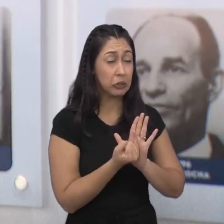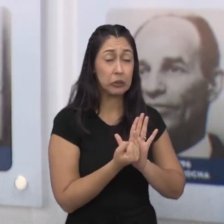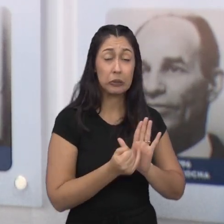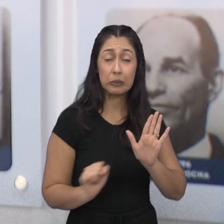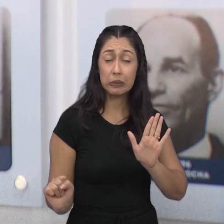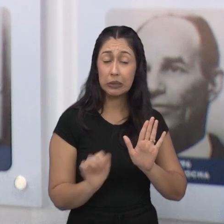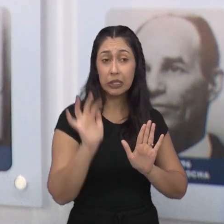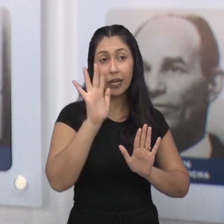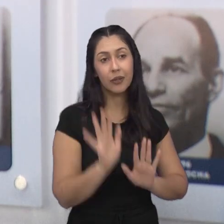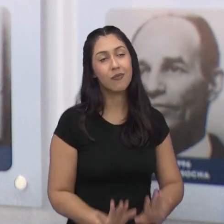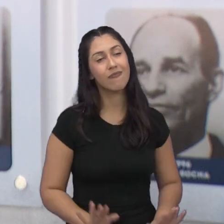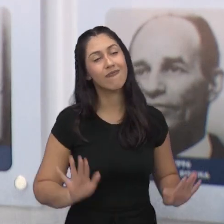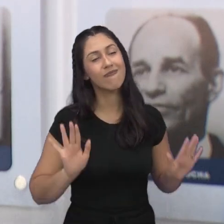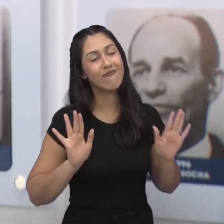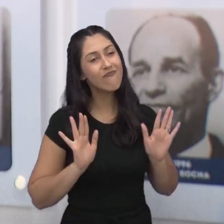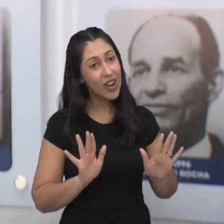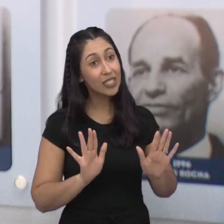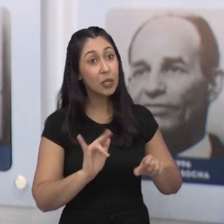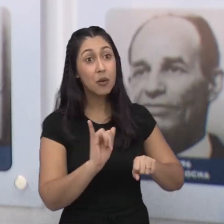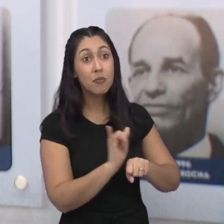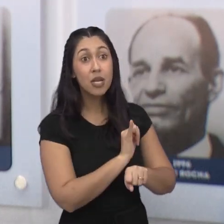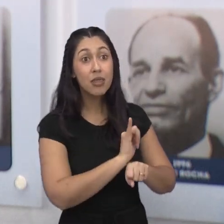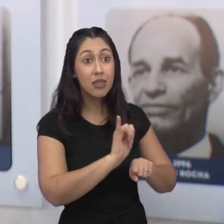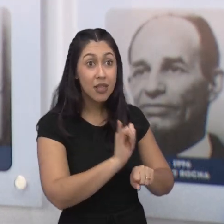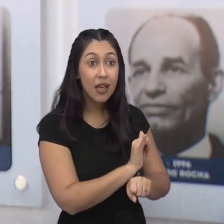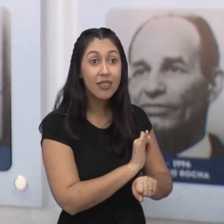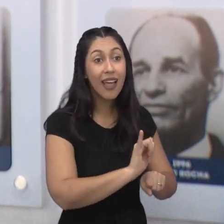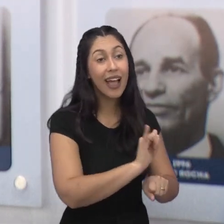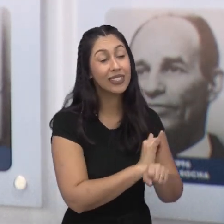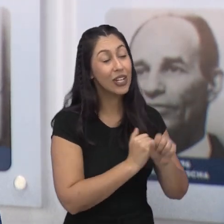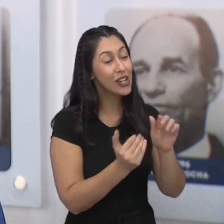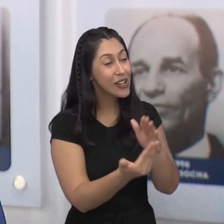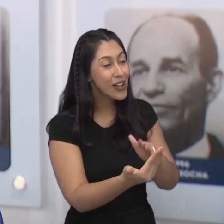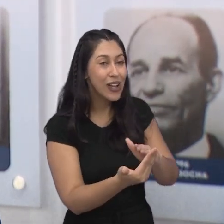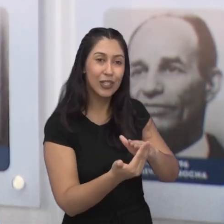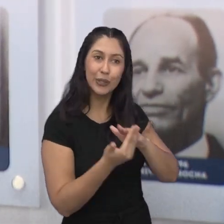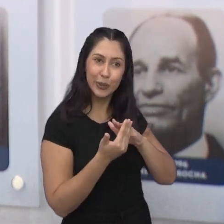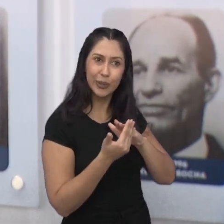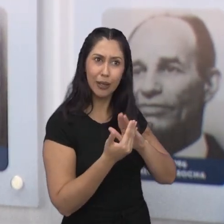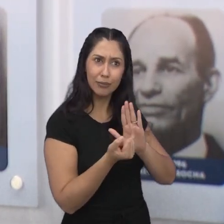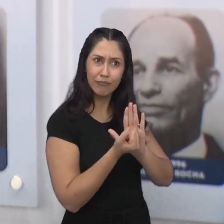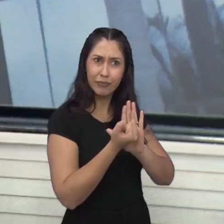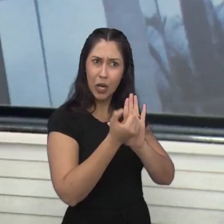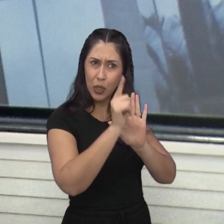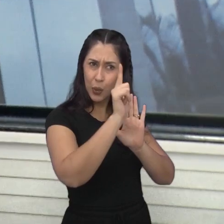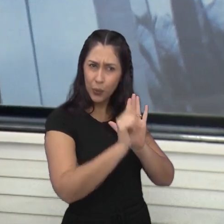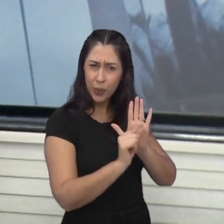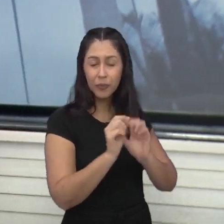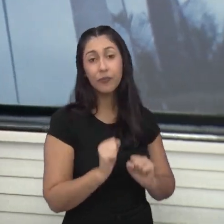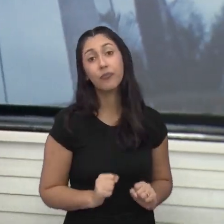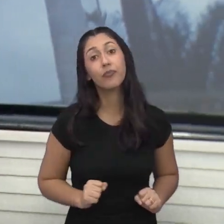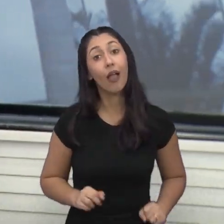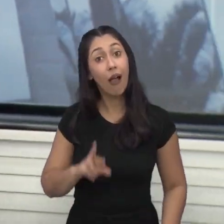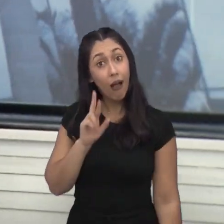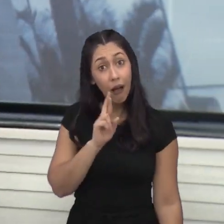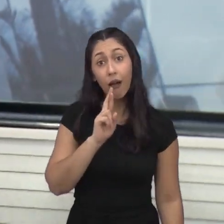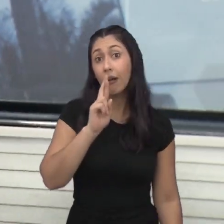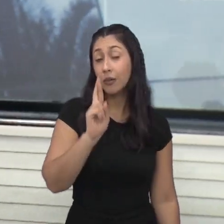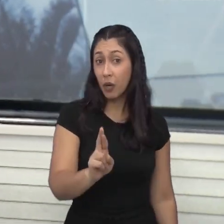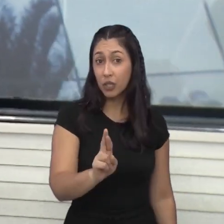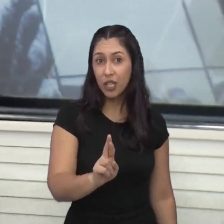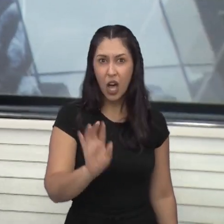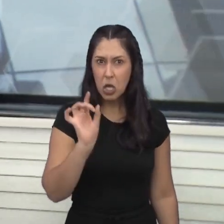das maiores do mundo, mas isso é um mecanismo que a gente pode utilizar para poder amenizar isso. E os resultados não